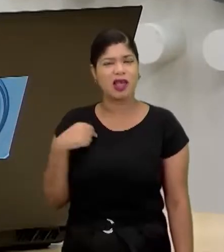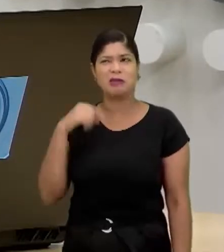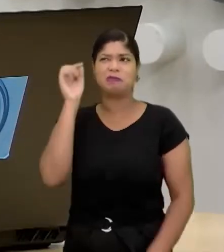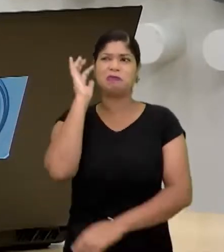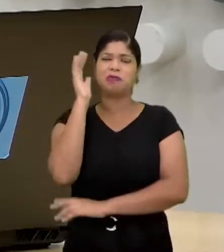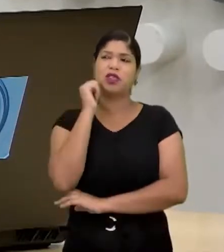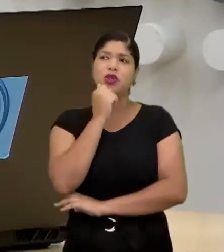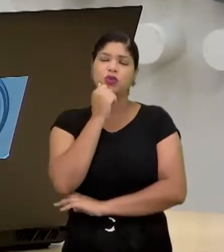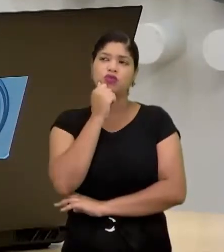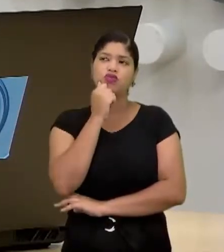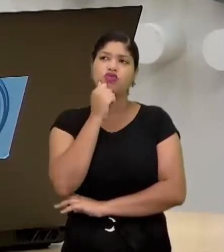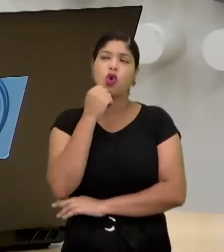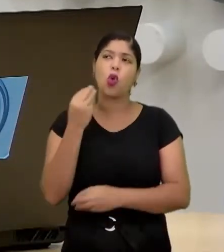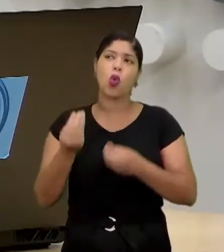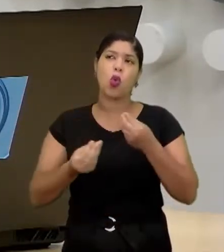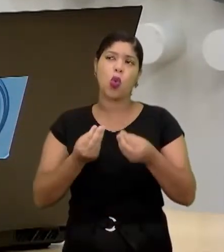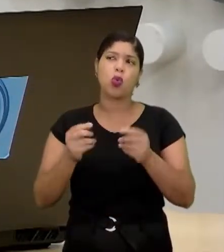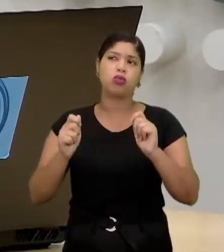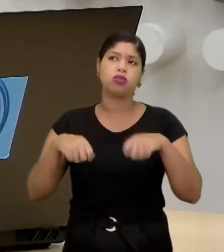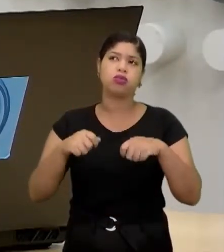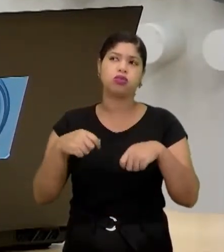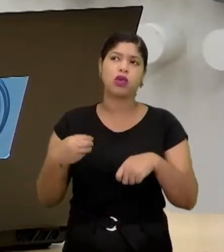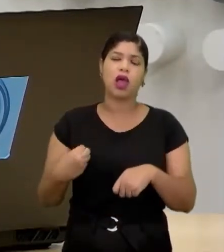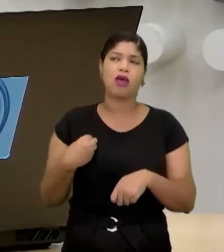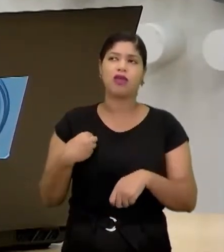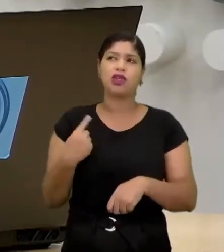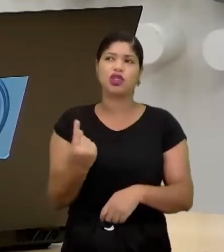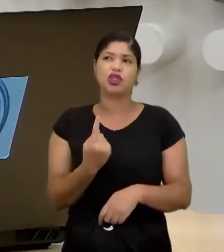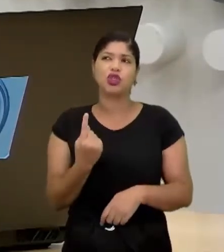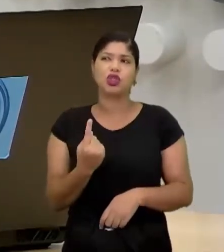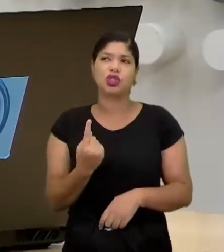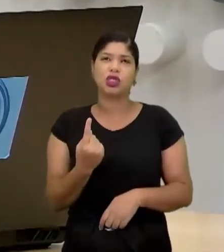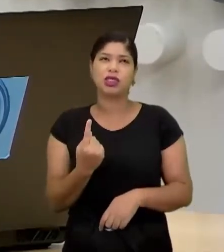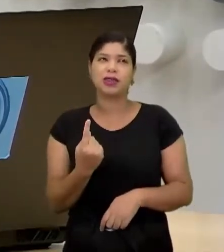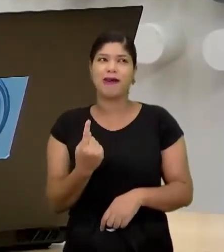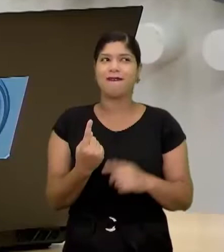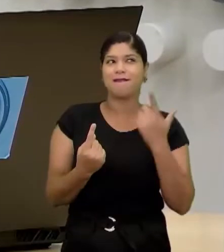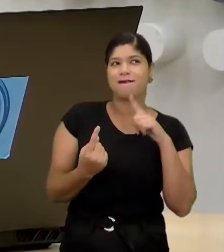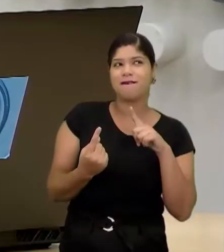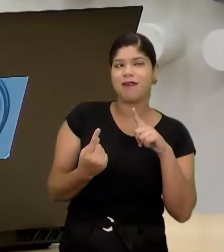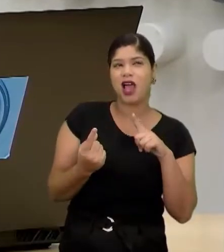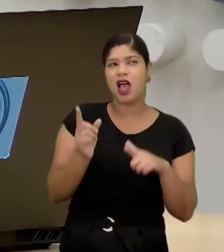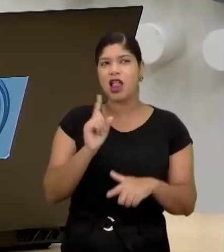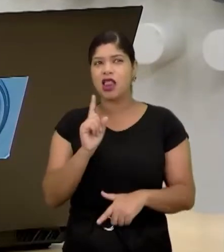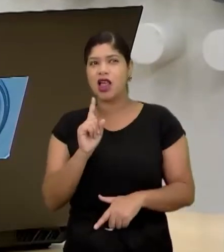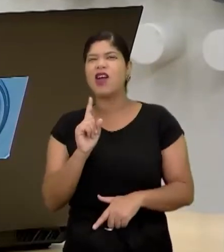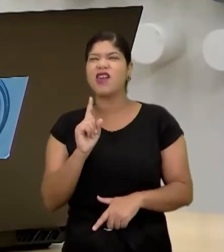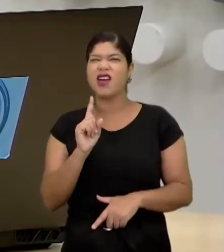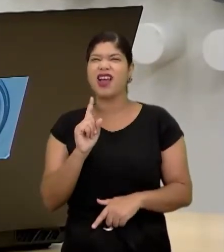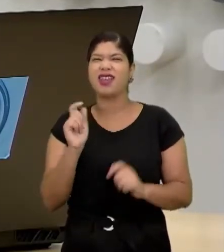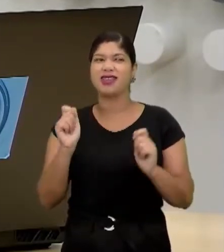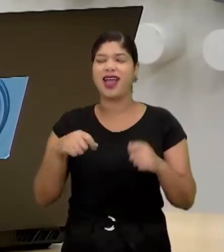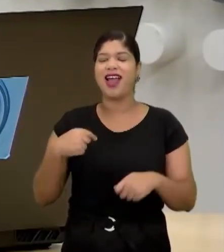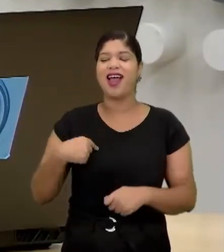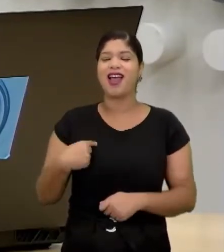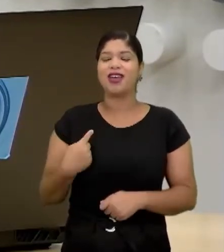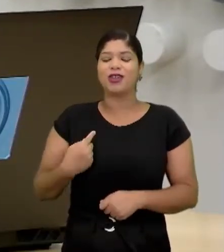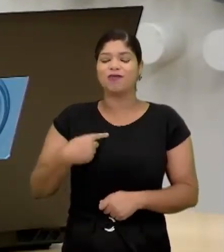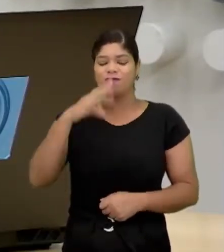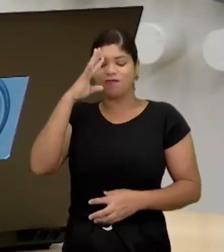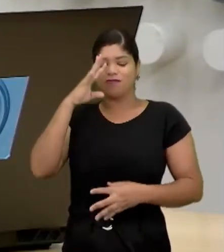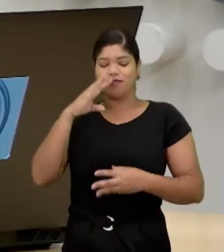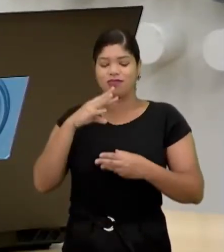manejar as coisas e se virar ele acreditava aqui vivendo sozinho ele conseguiria ser ele mesmo isso